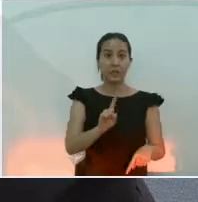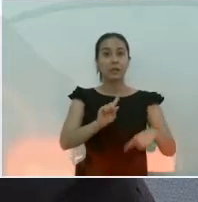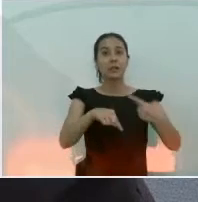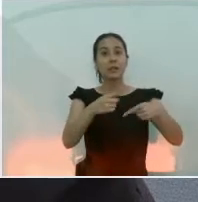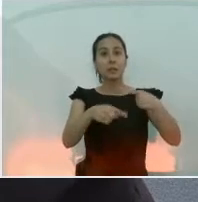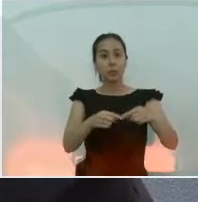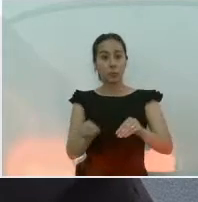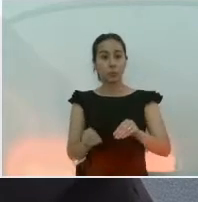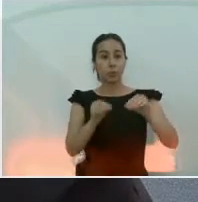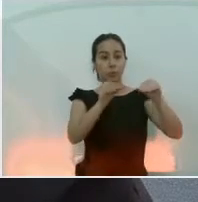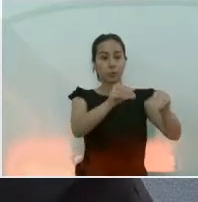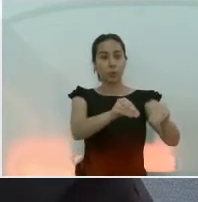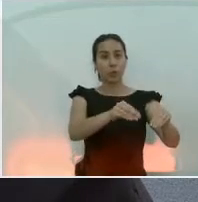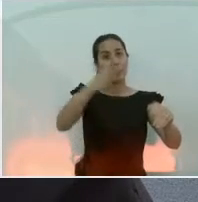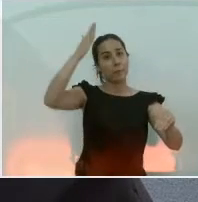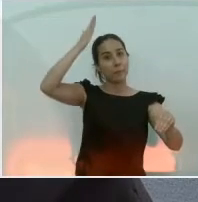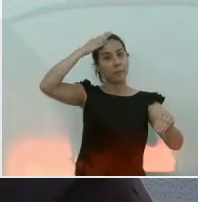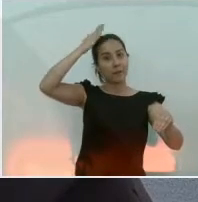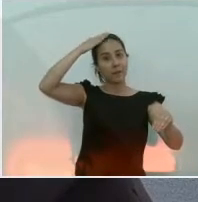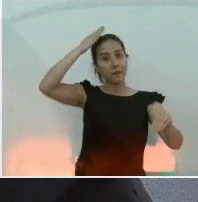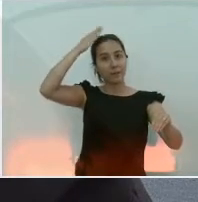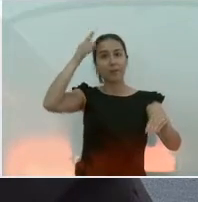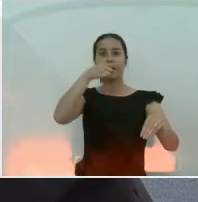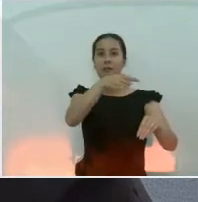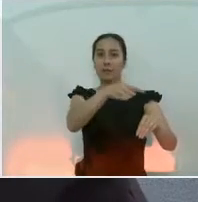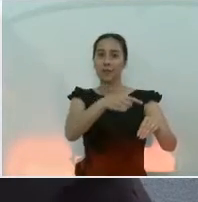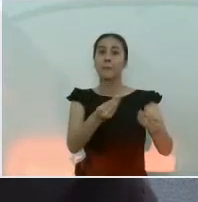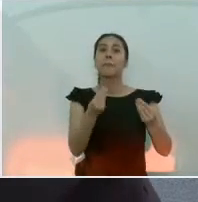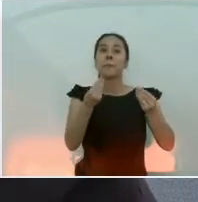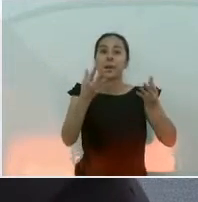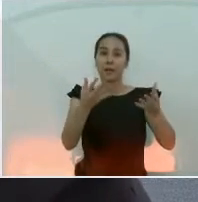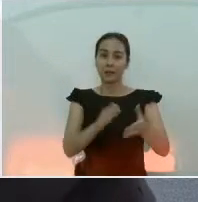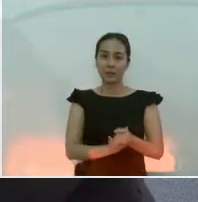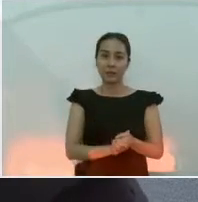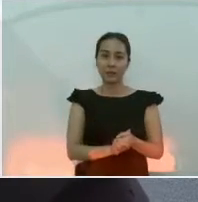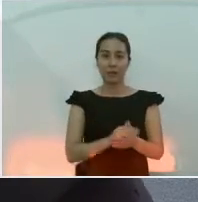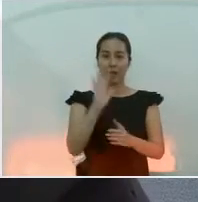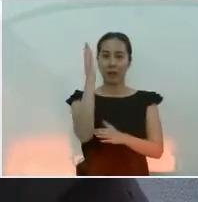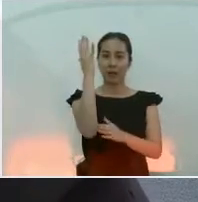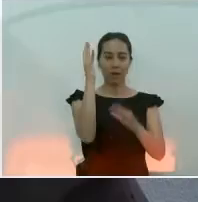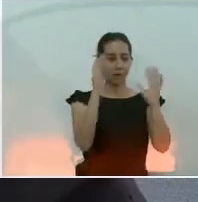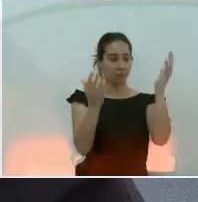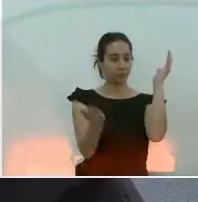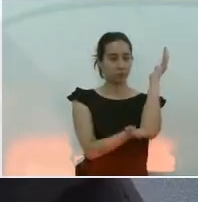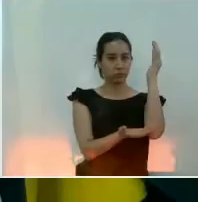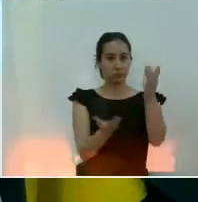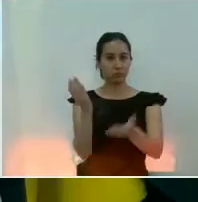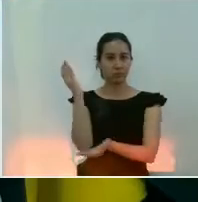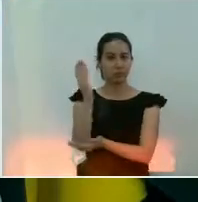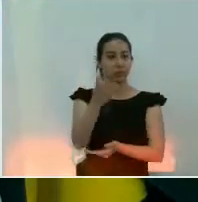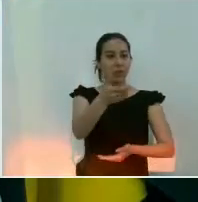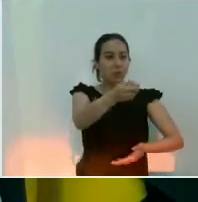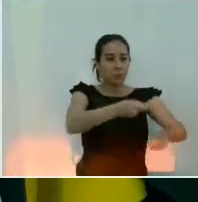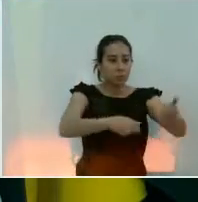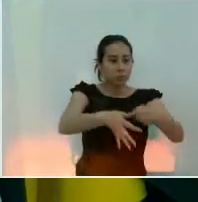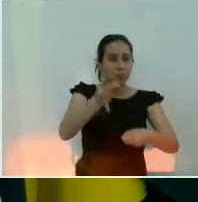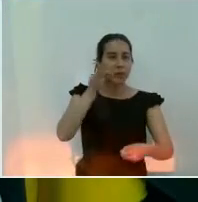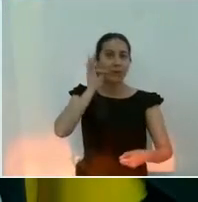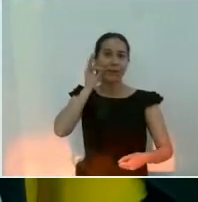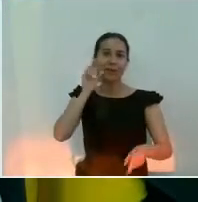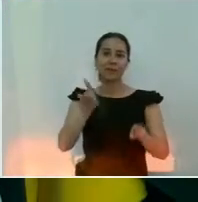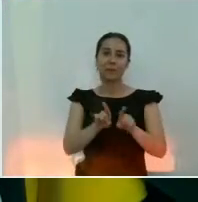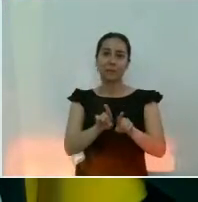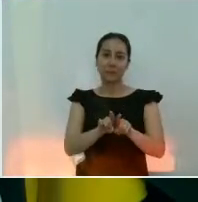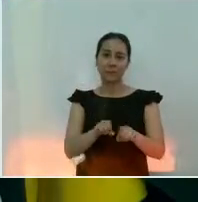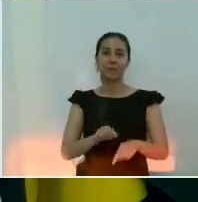paraná derrubar mata plantar café e depois nos anos 80 teve uma baita de uma